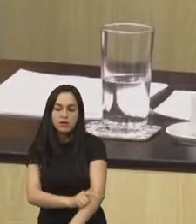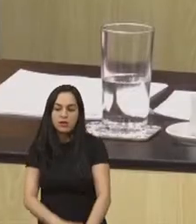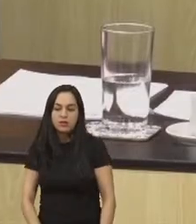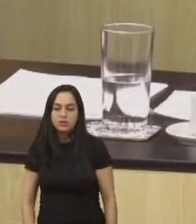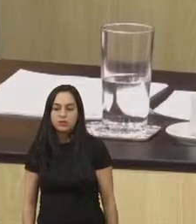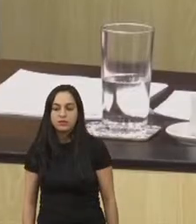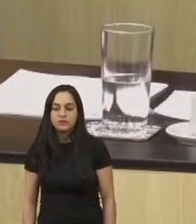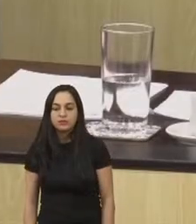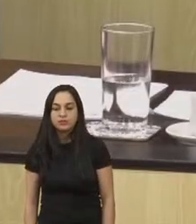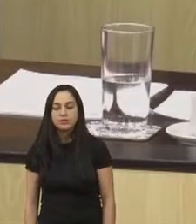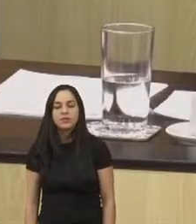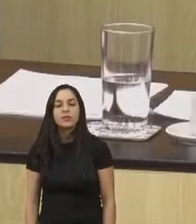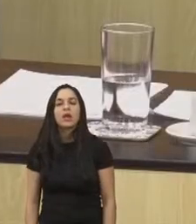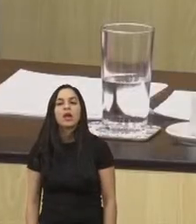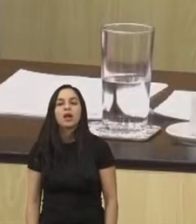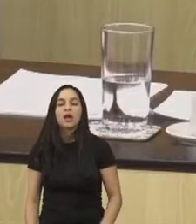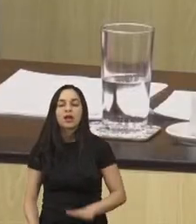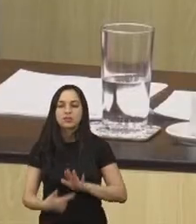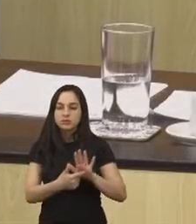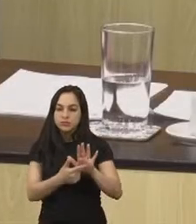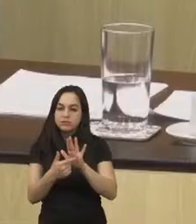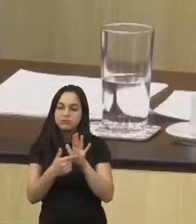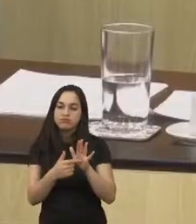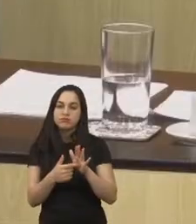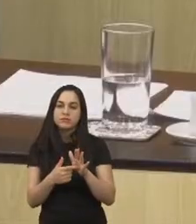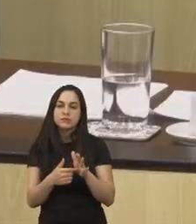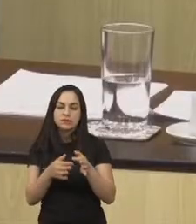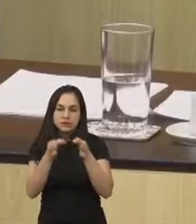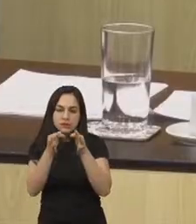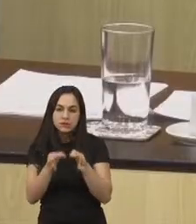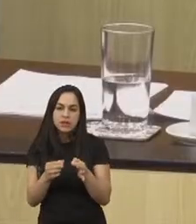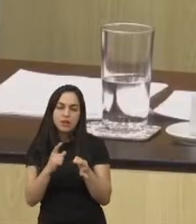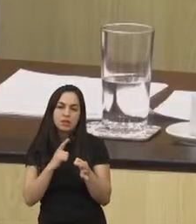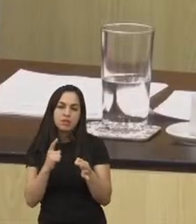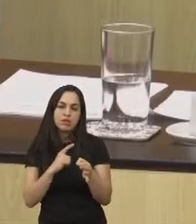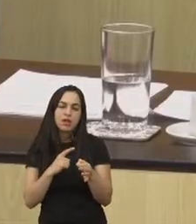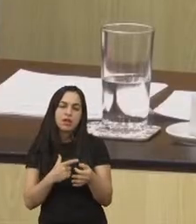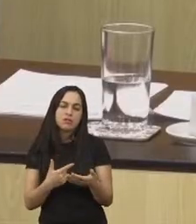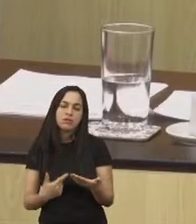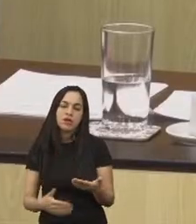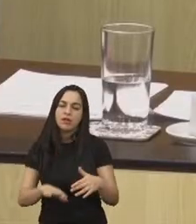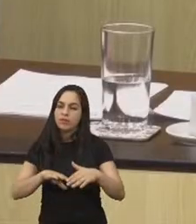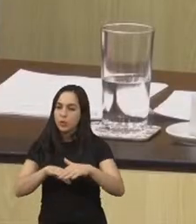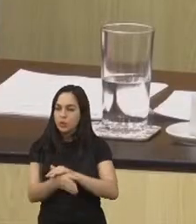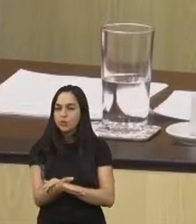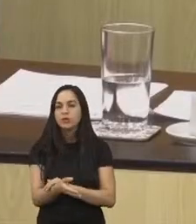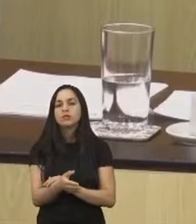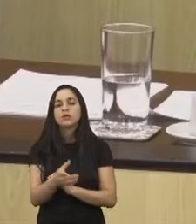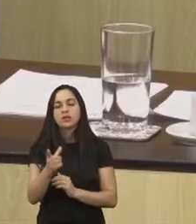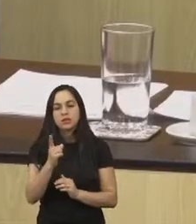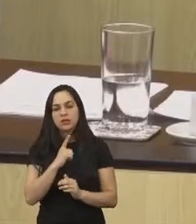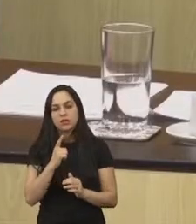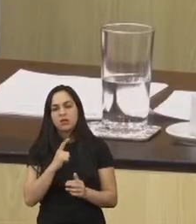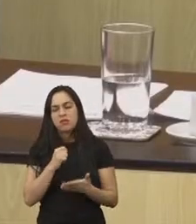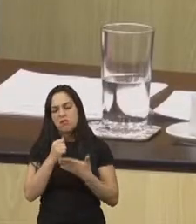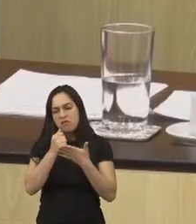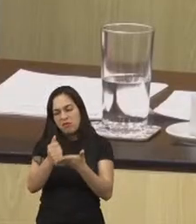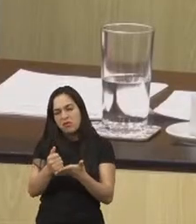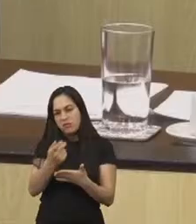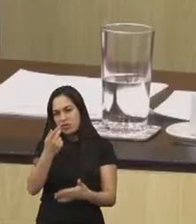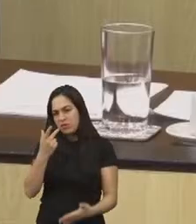a publicidade e a eficiência, vedando práticas que configurem privilégios ou favorecimentos